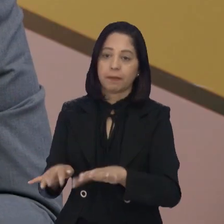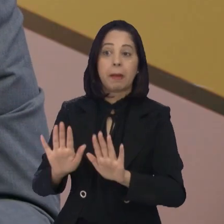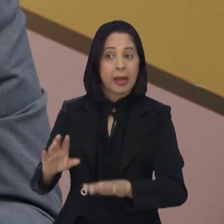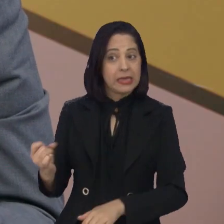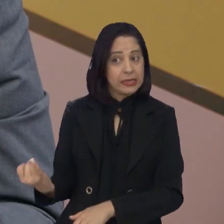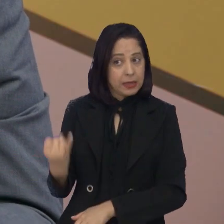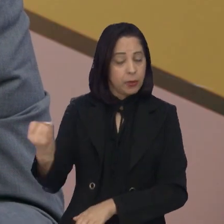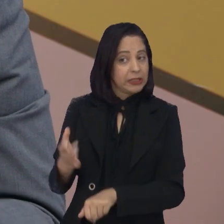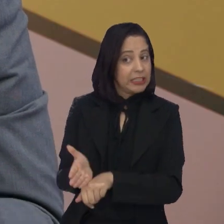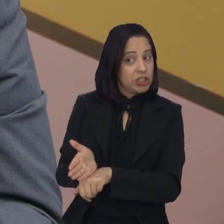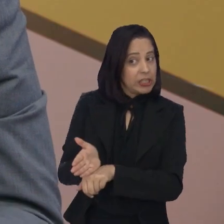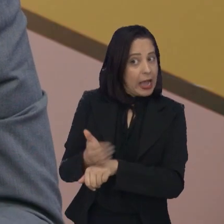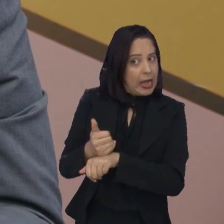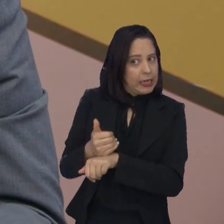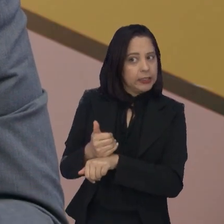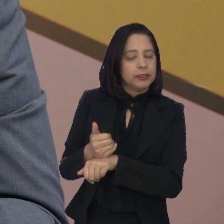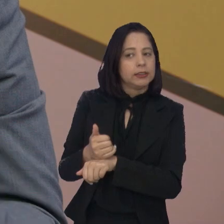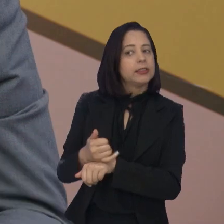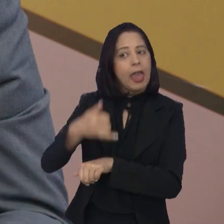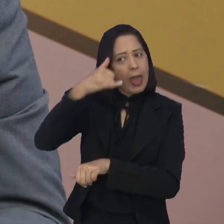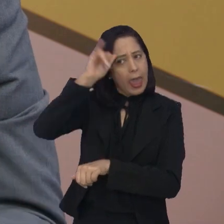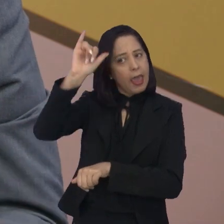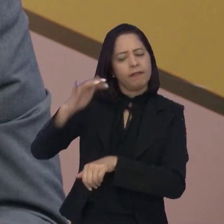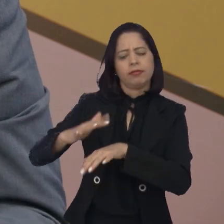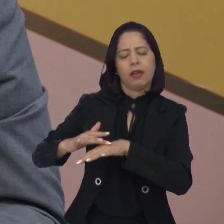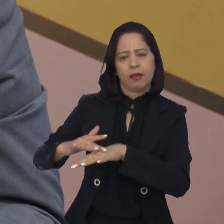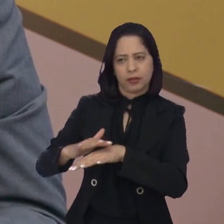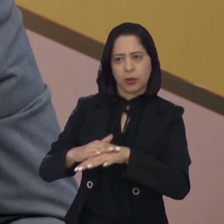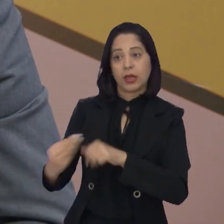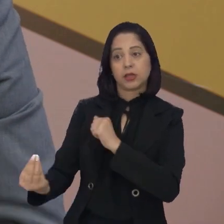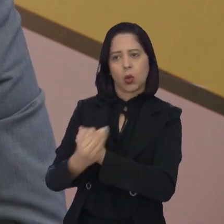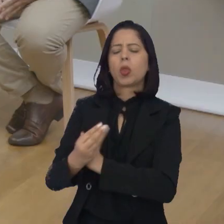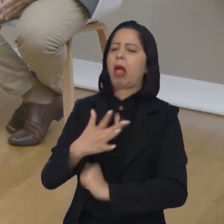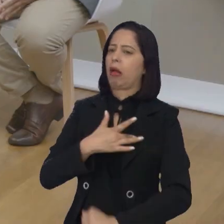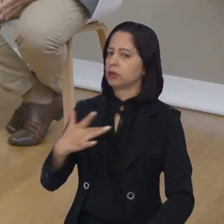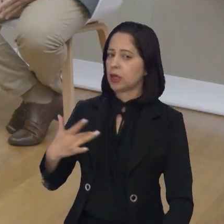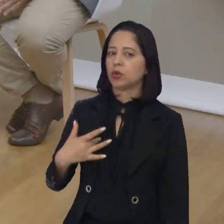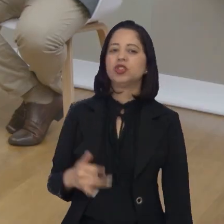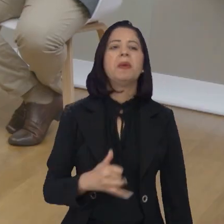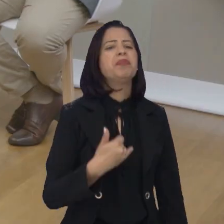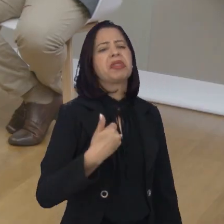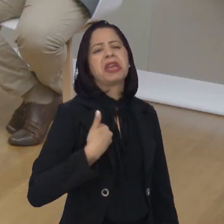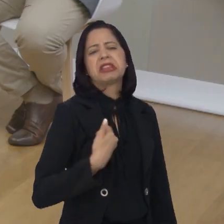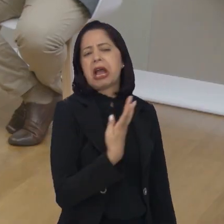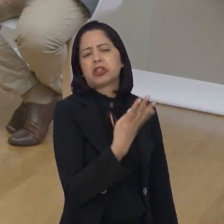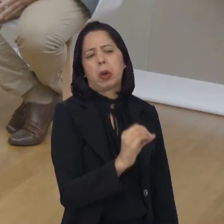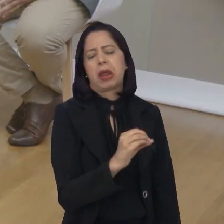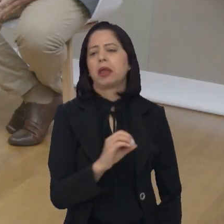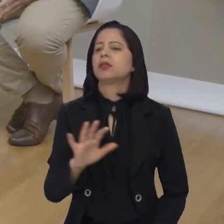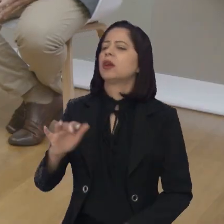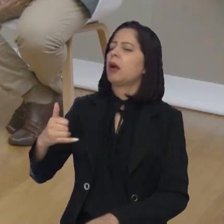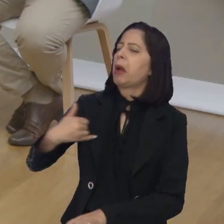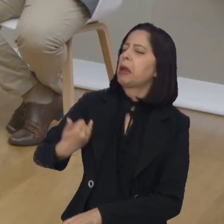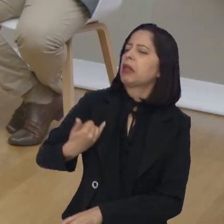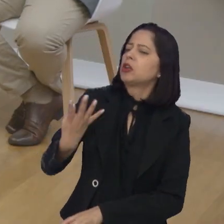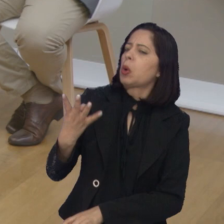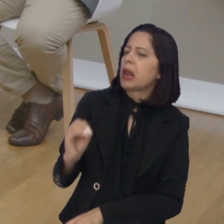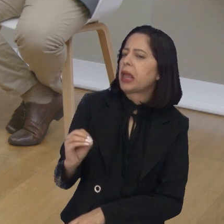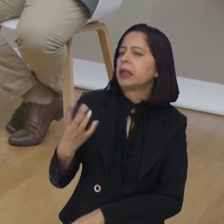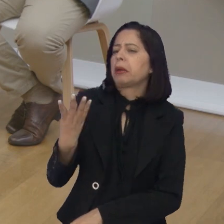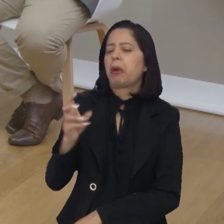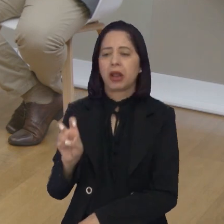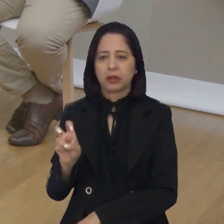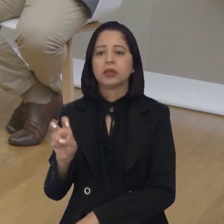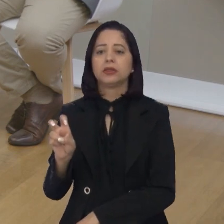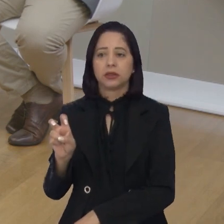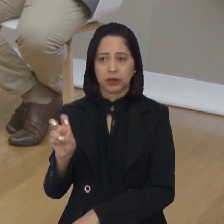fazendo a prevenção já desde cedo, quanto antes fazer esse acompanhamento. Com 40 anos. 40, 45 anos, né, até